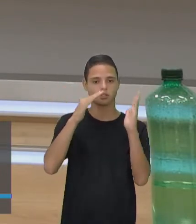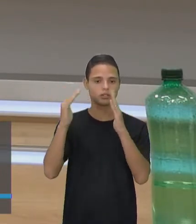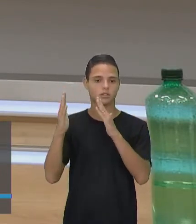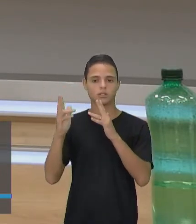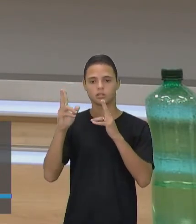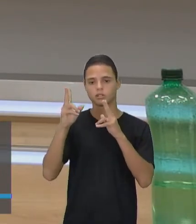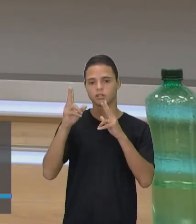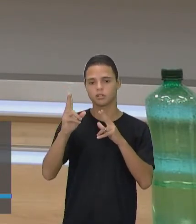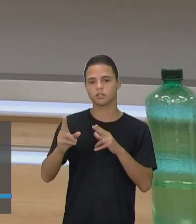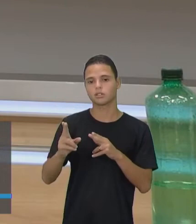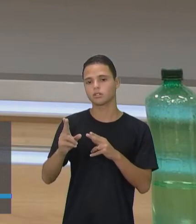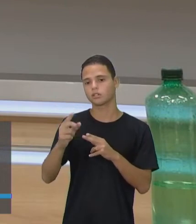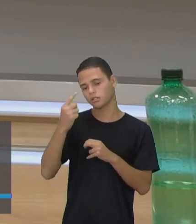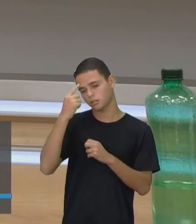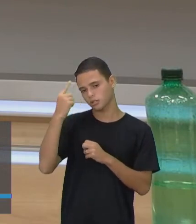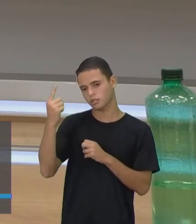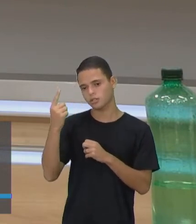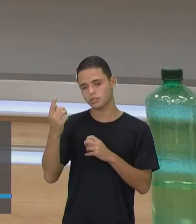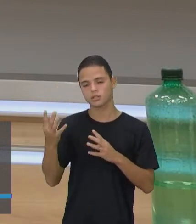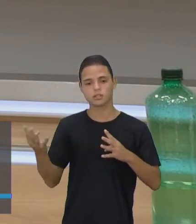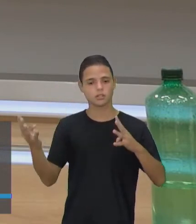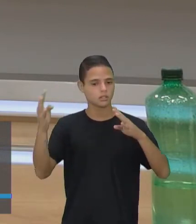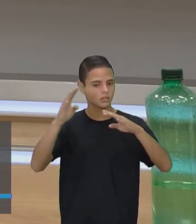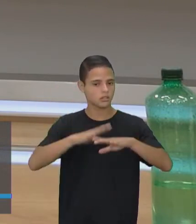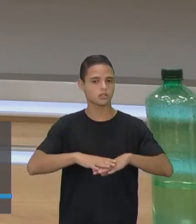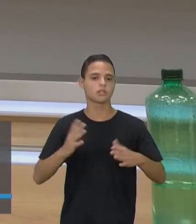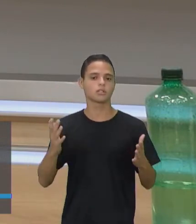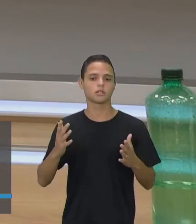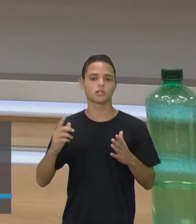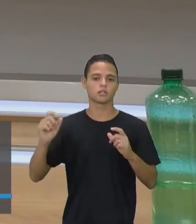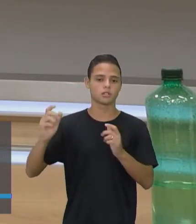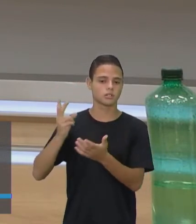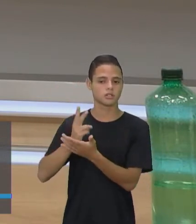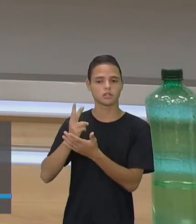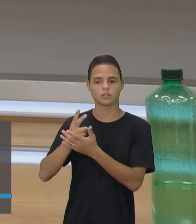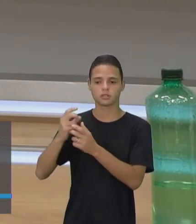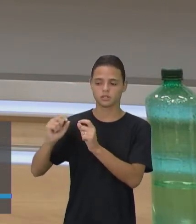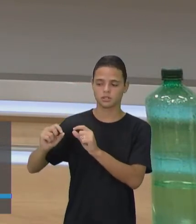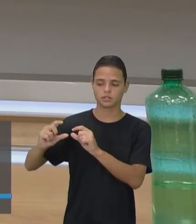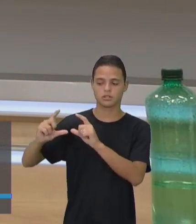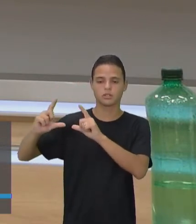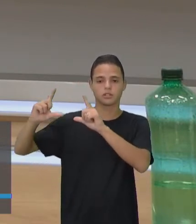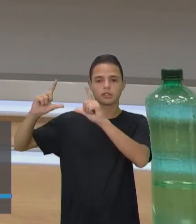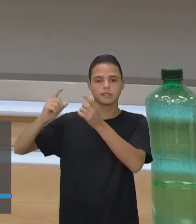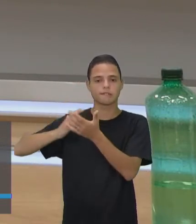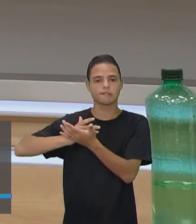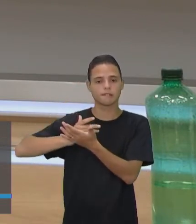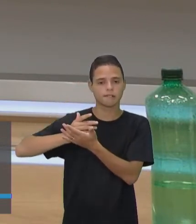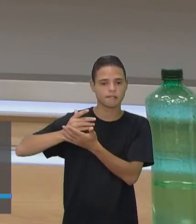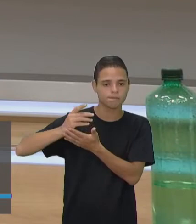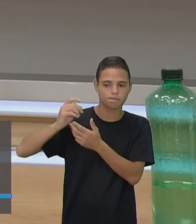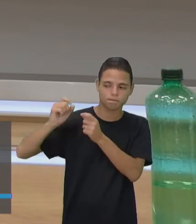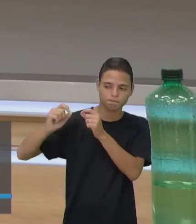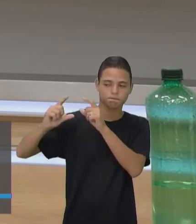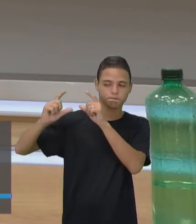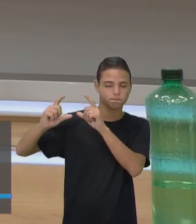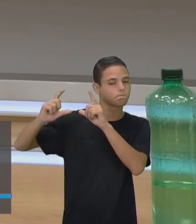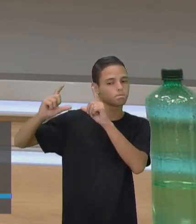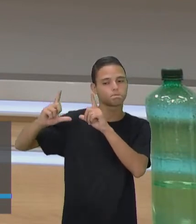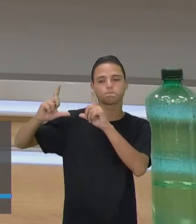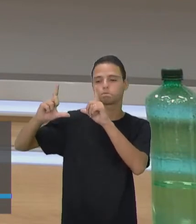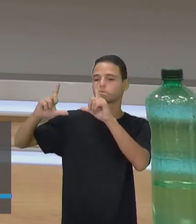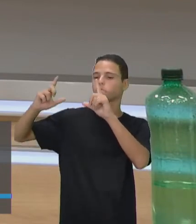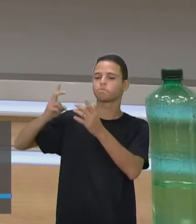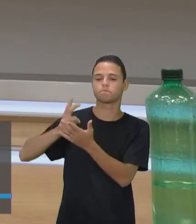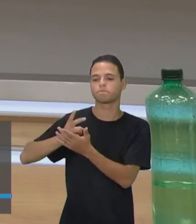fosse, voltando ali para a matemática, como se fosse um crescimento exponencial, que o quê? Ele começa a subir e ele só vai aumentando e